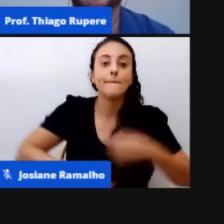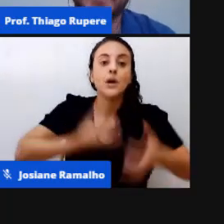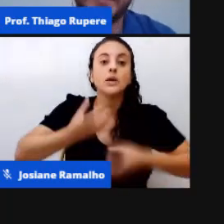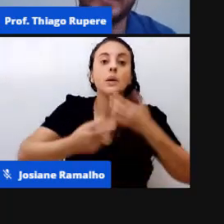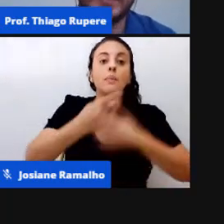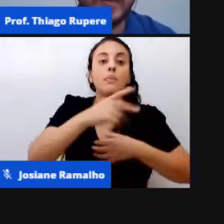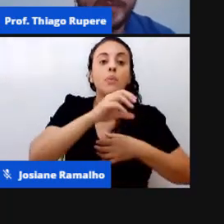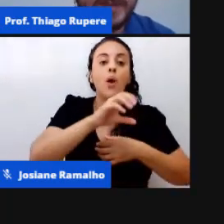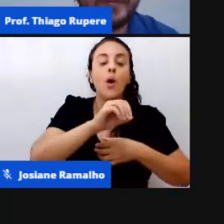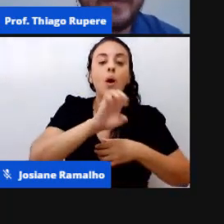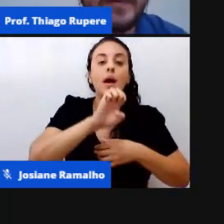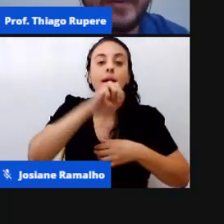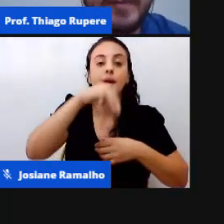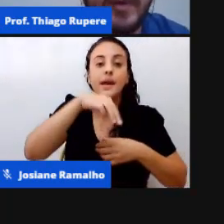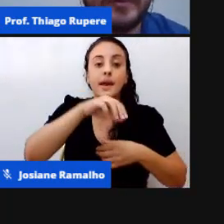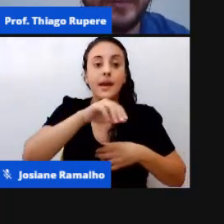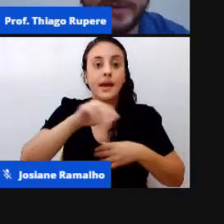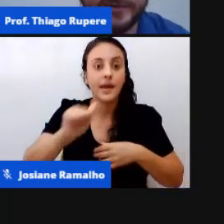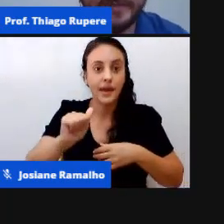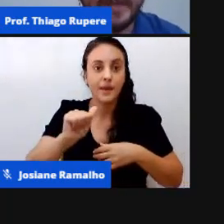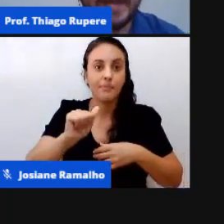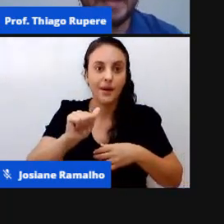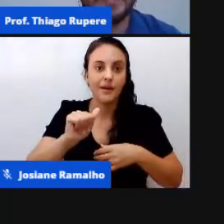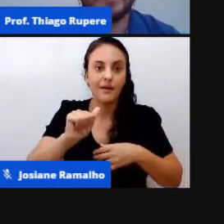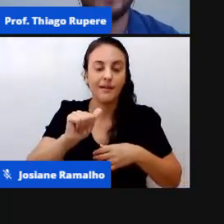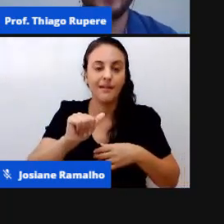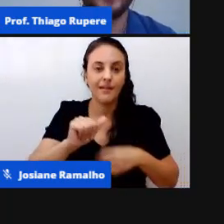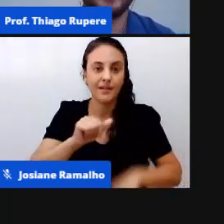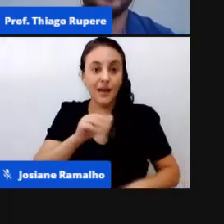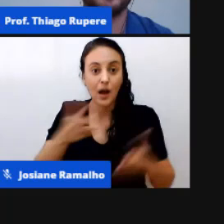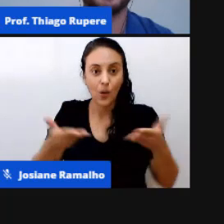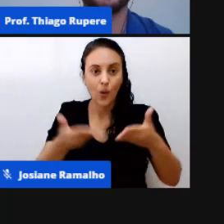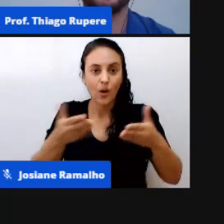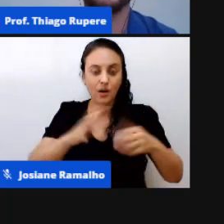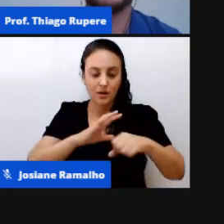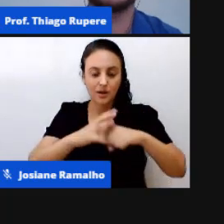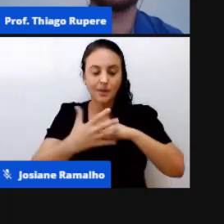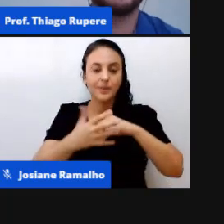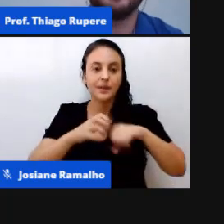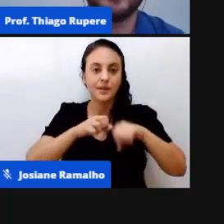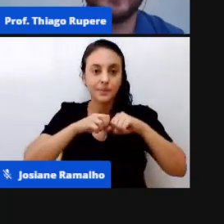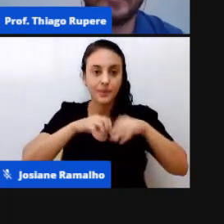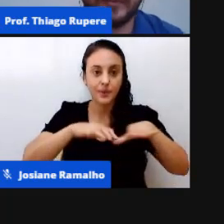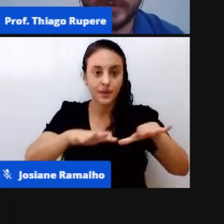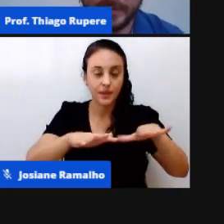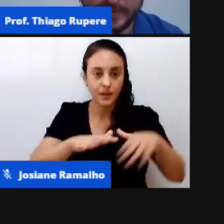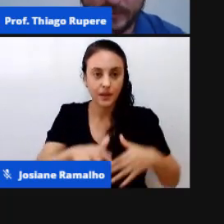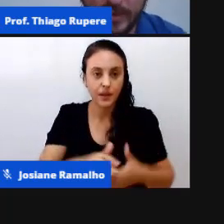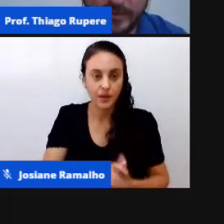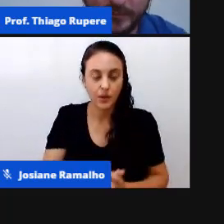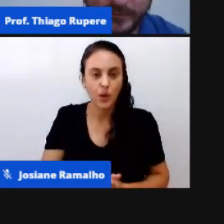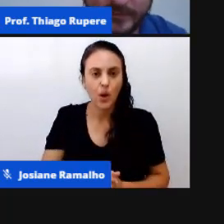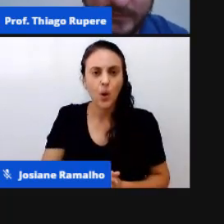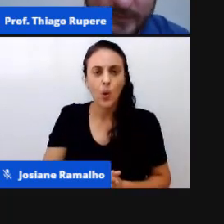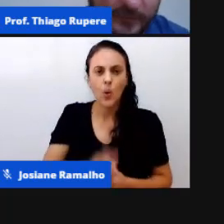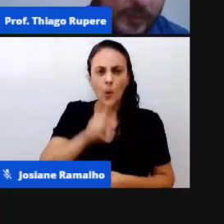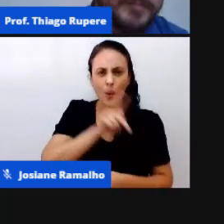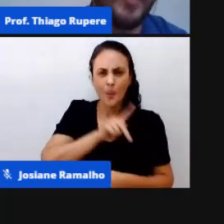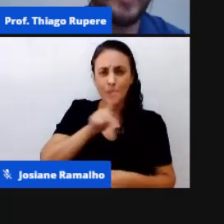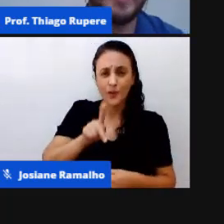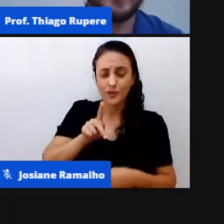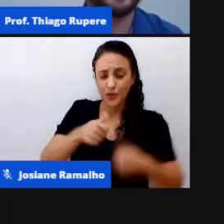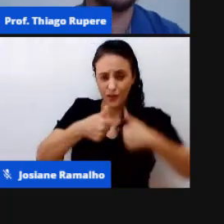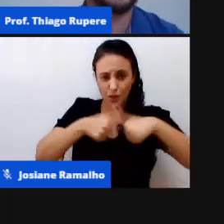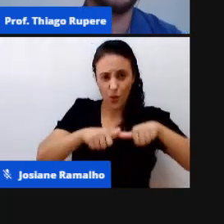momento pandêmico, em momento de ensino remoto. Veja, se o professor ficou 100% do tempo dando aula expositiva